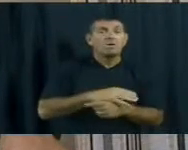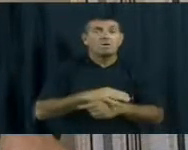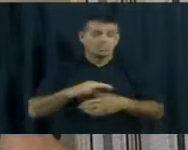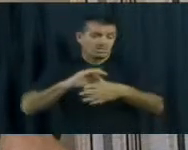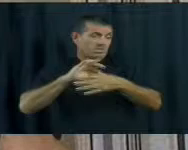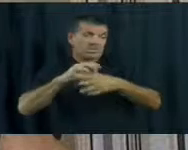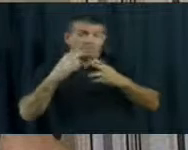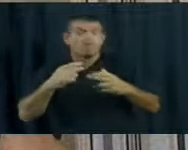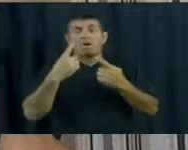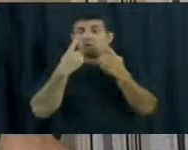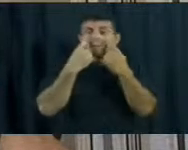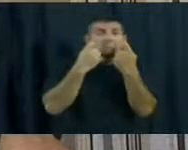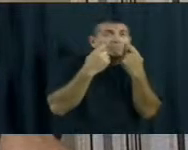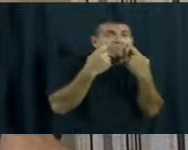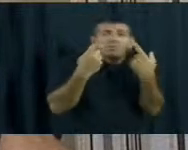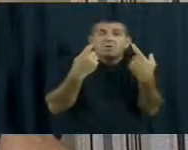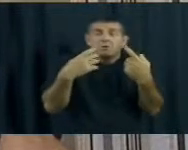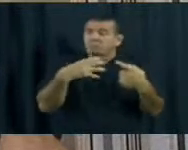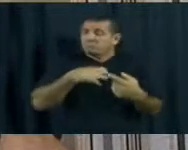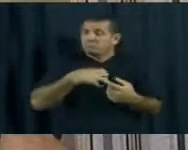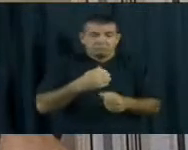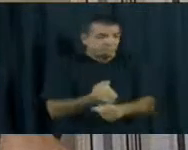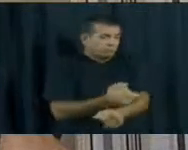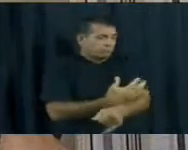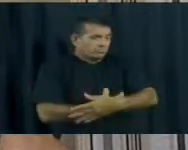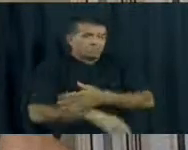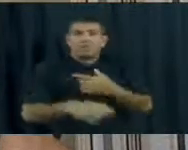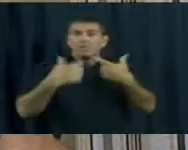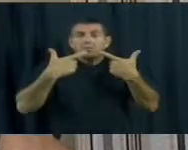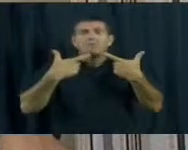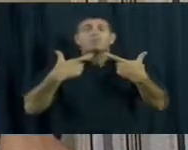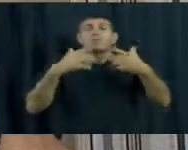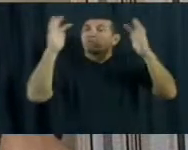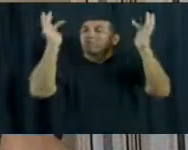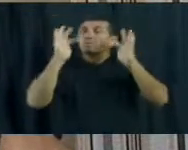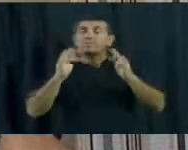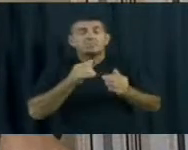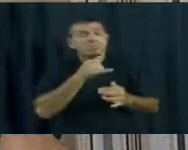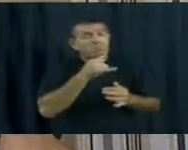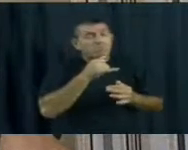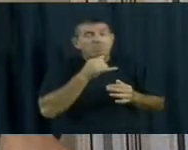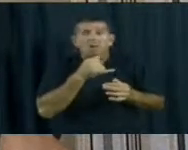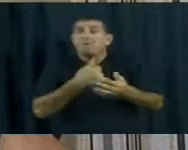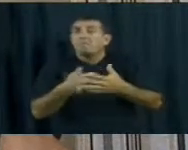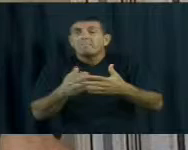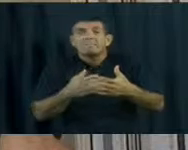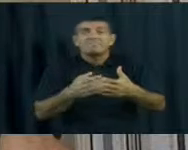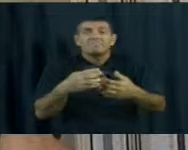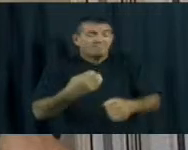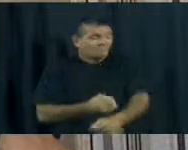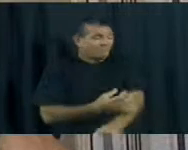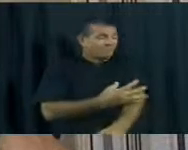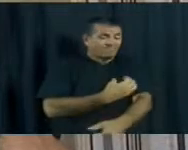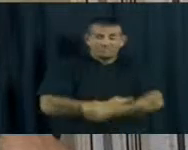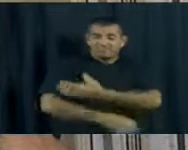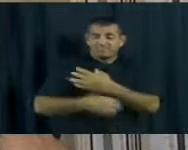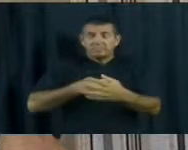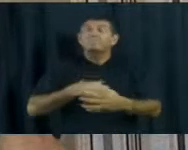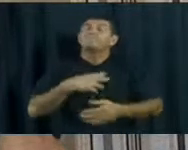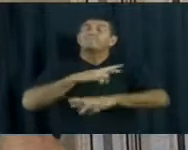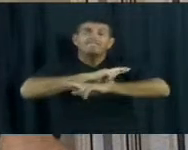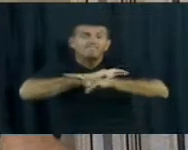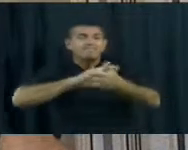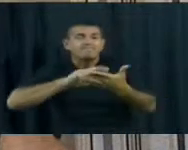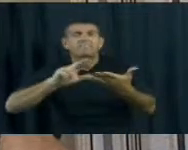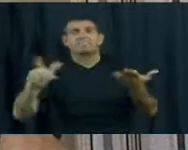eu choro, eu vou sorrir, eu vou estar feliz, vou estar triste, eu sou igual a qualquer pessoa. Vou errar,